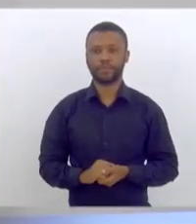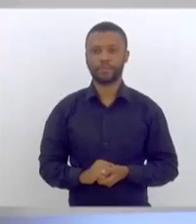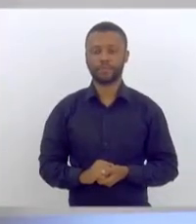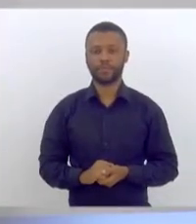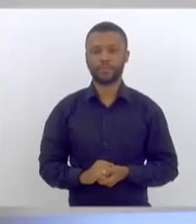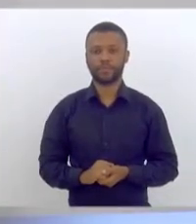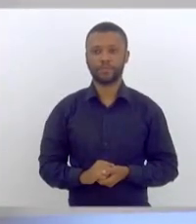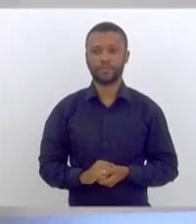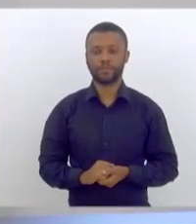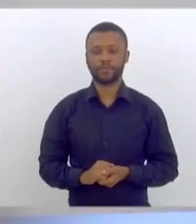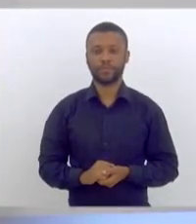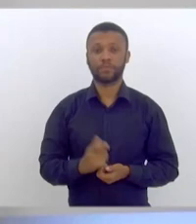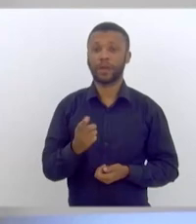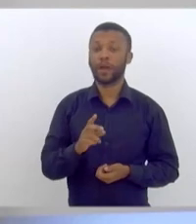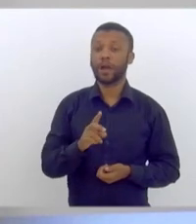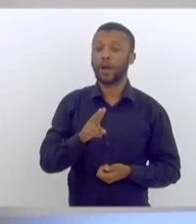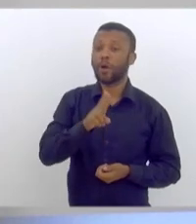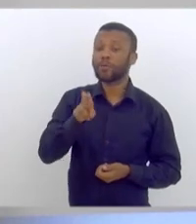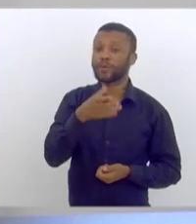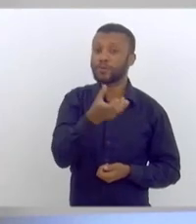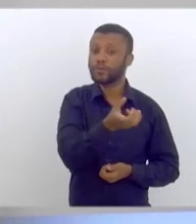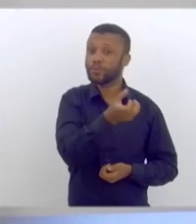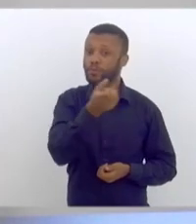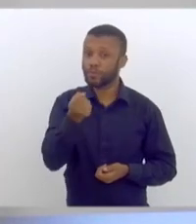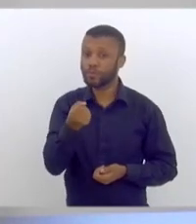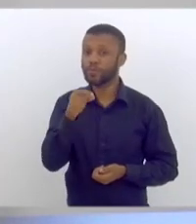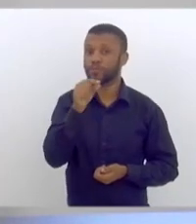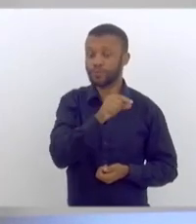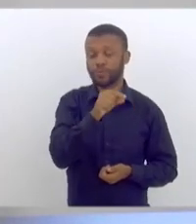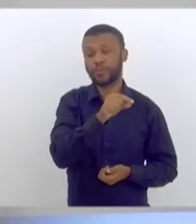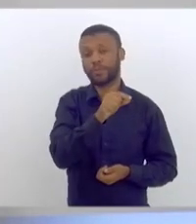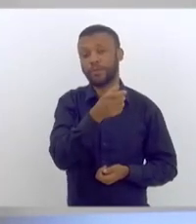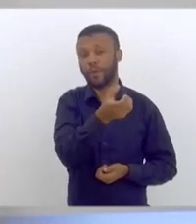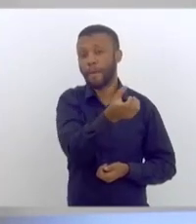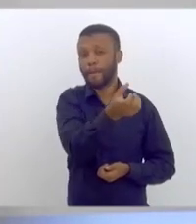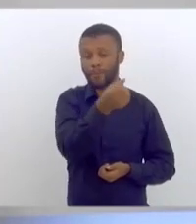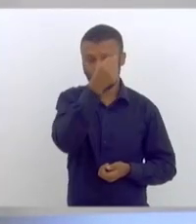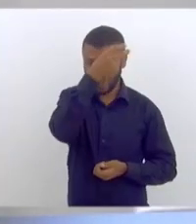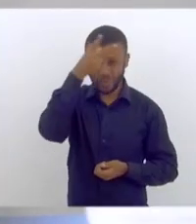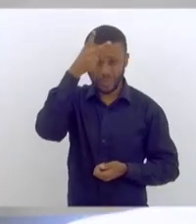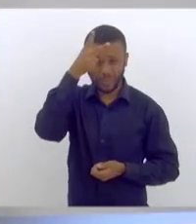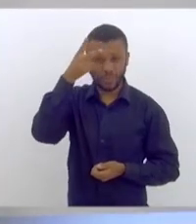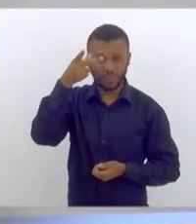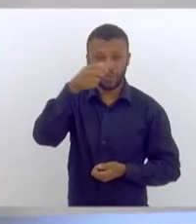pros recursos do Fundo de recuperação econômica dos Municípios Fluminense